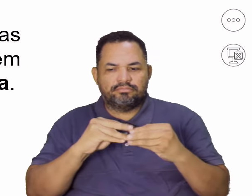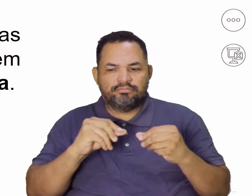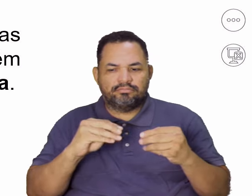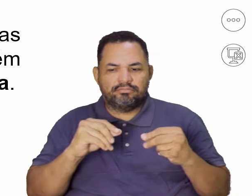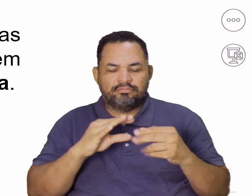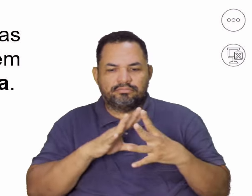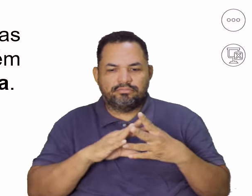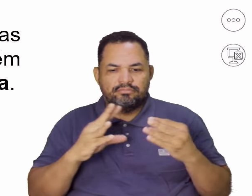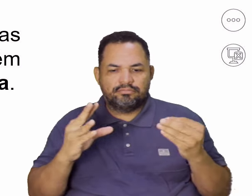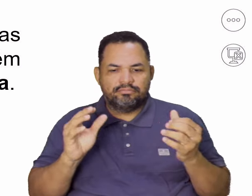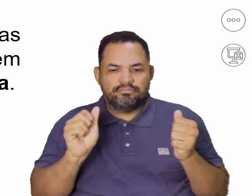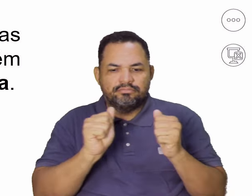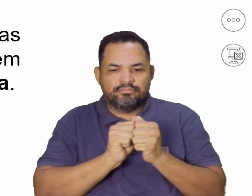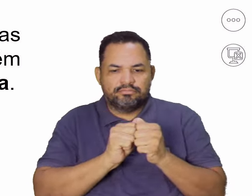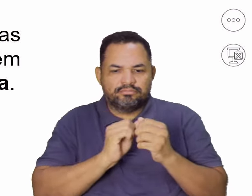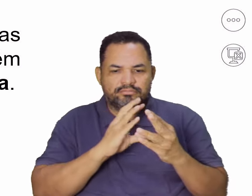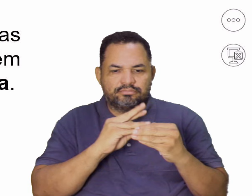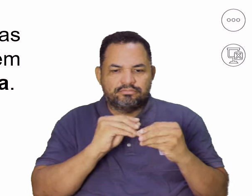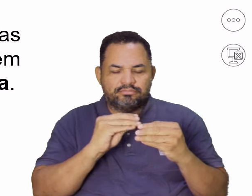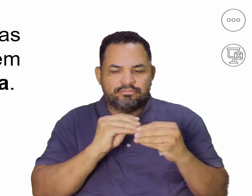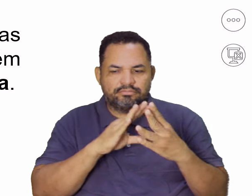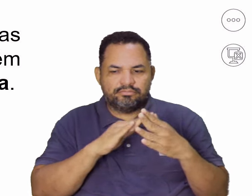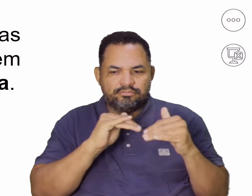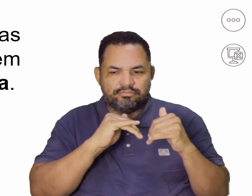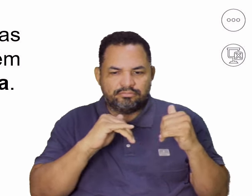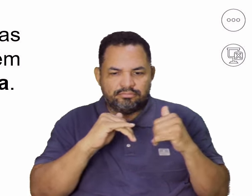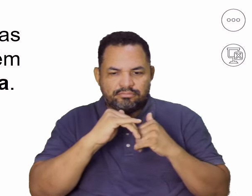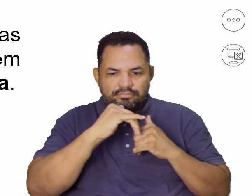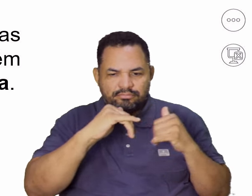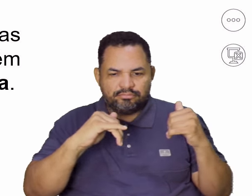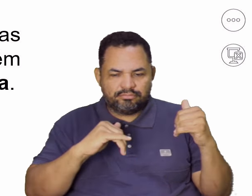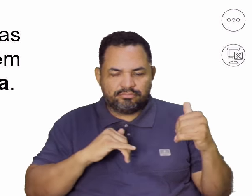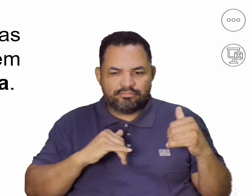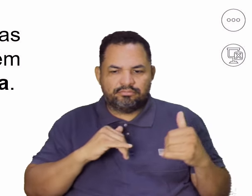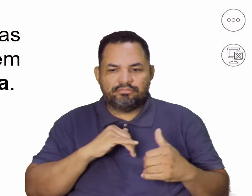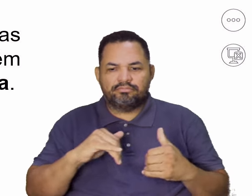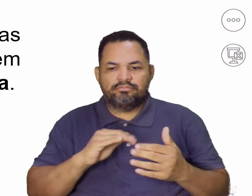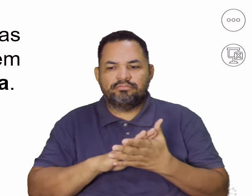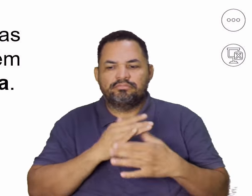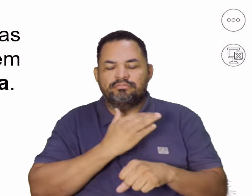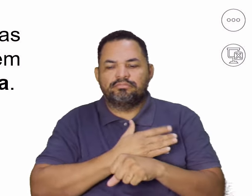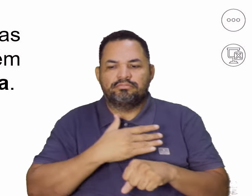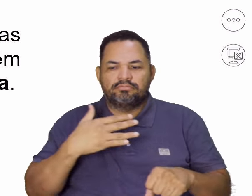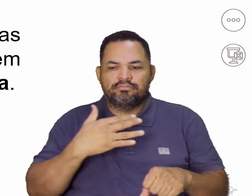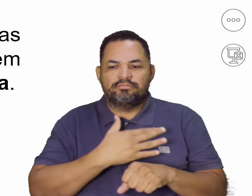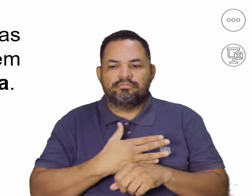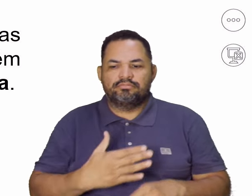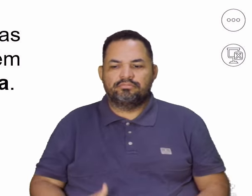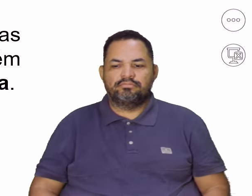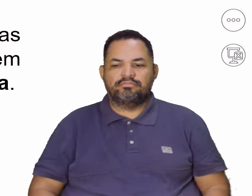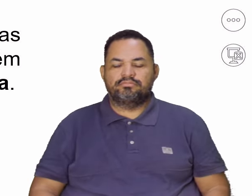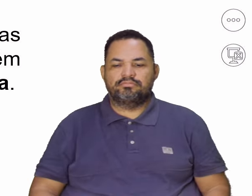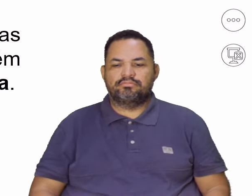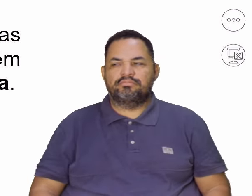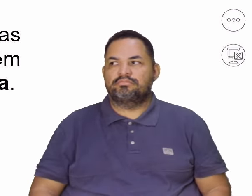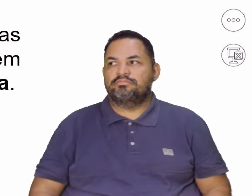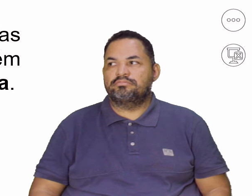ácida por constante de ionização por quê Porque os ácidos são substâncias